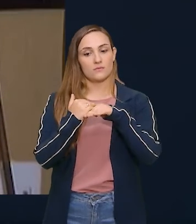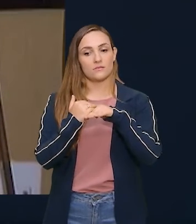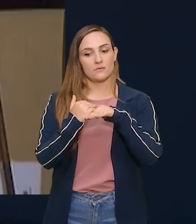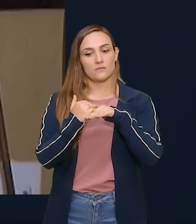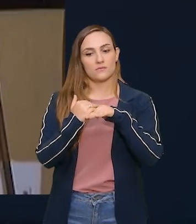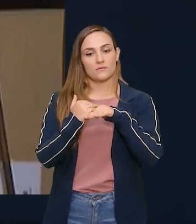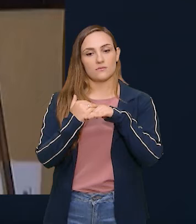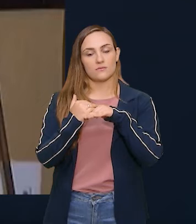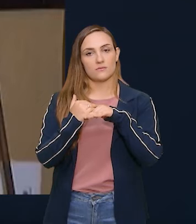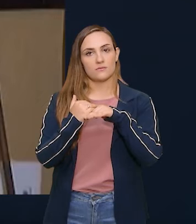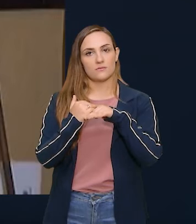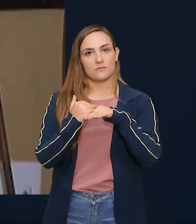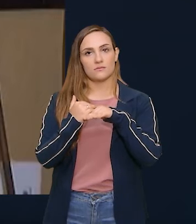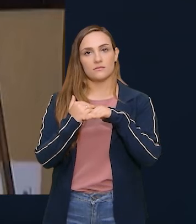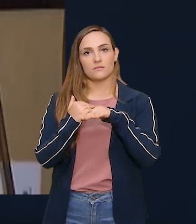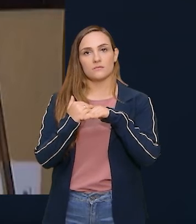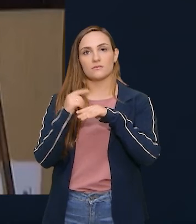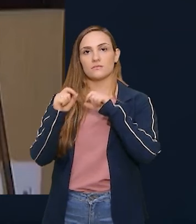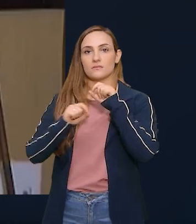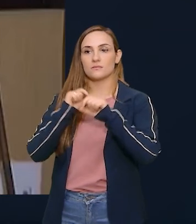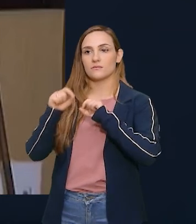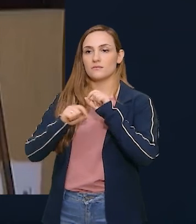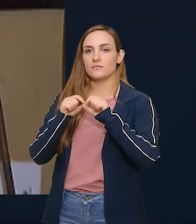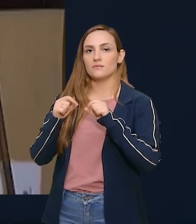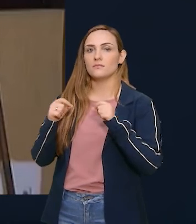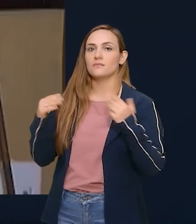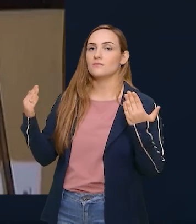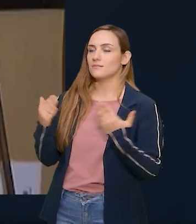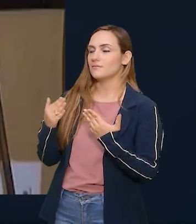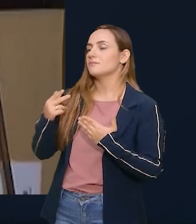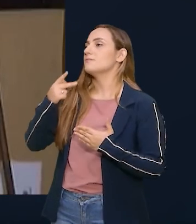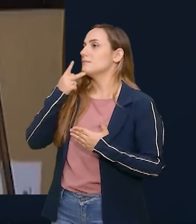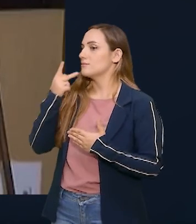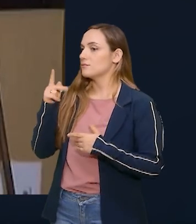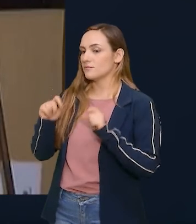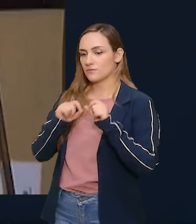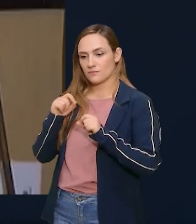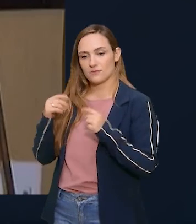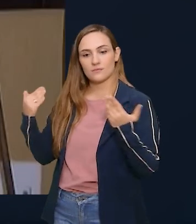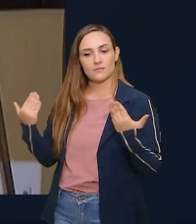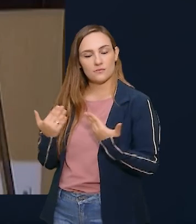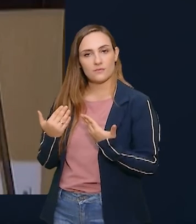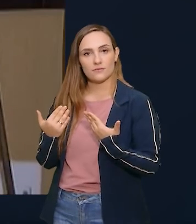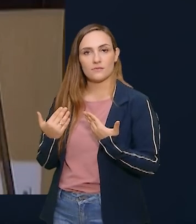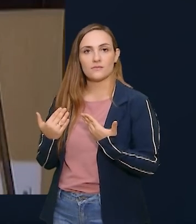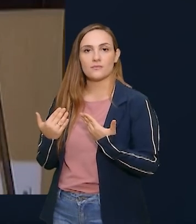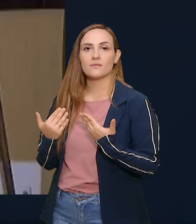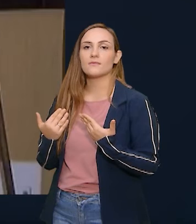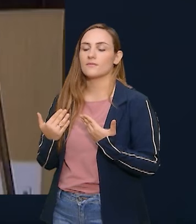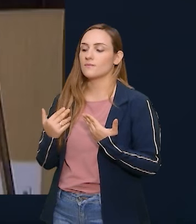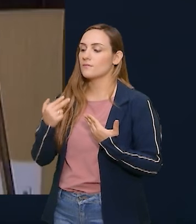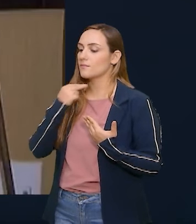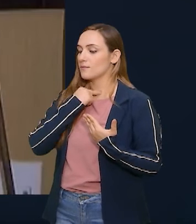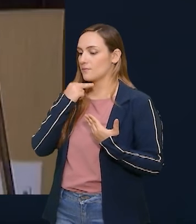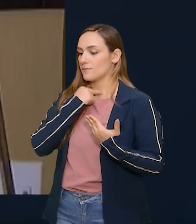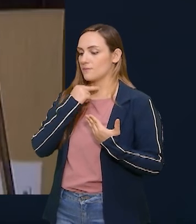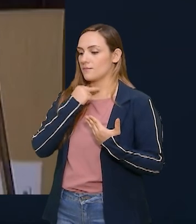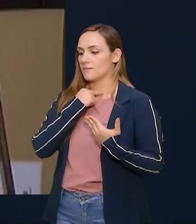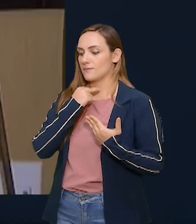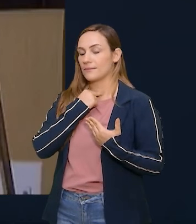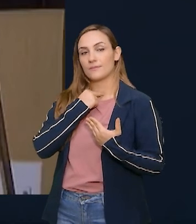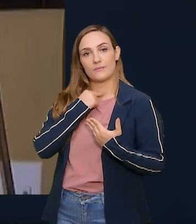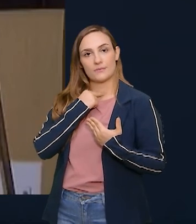ser tratados na medida de sua desigualdade, porque é isso que se contém no princípio da igualdade, também não se poderia deixar